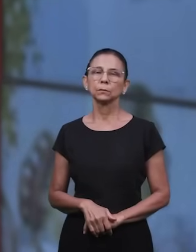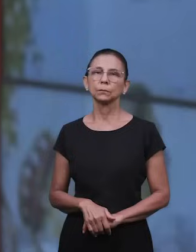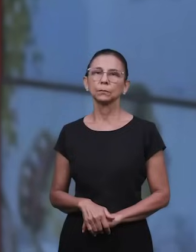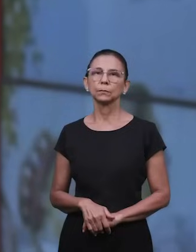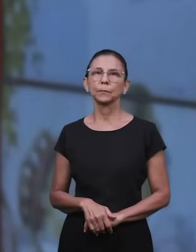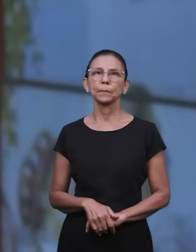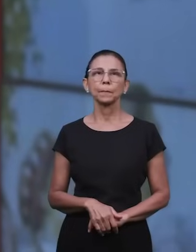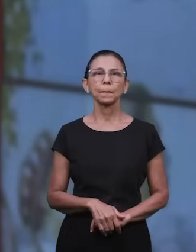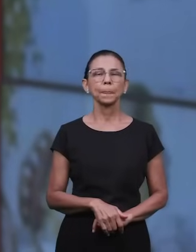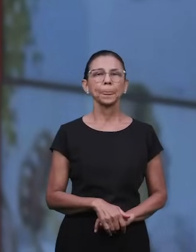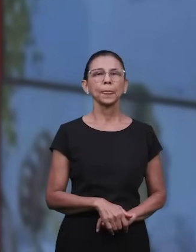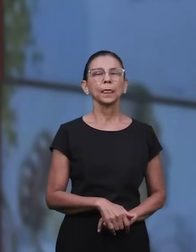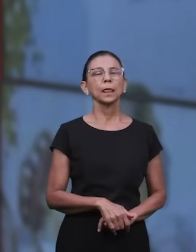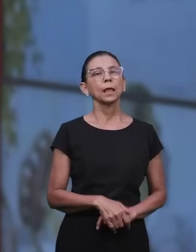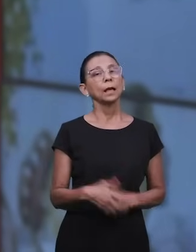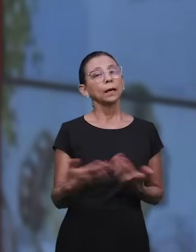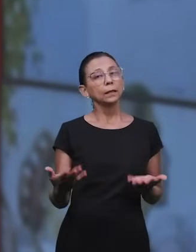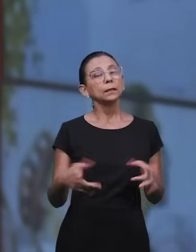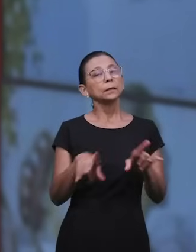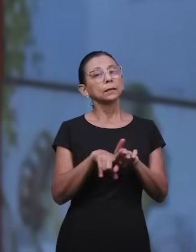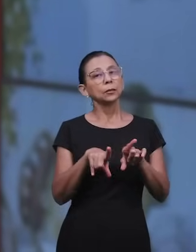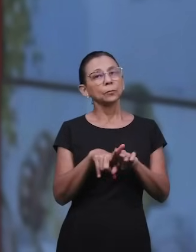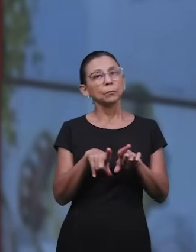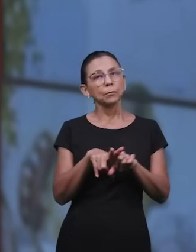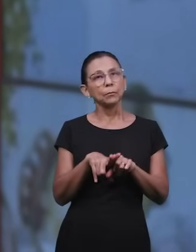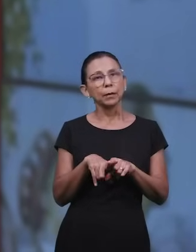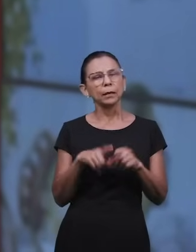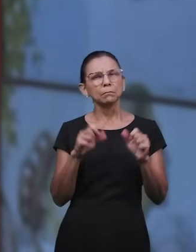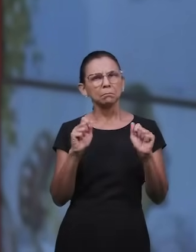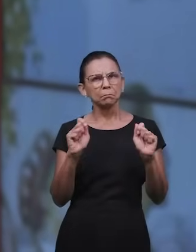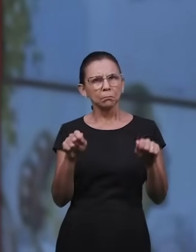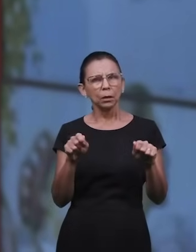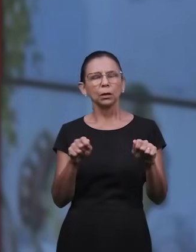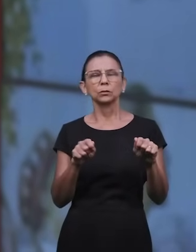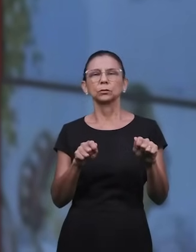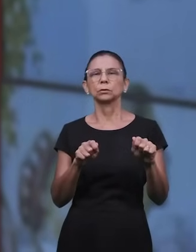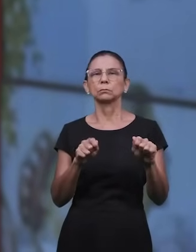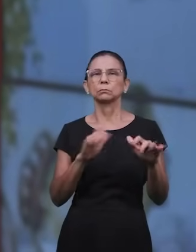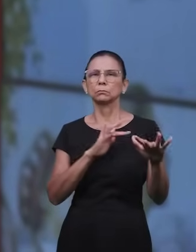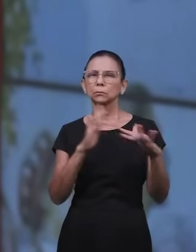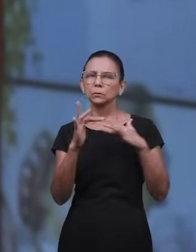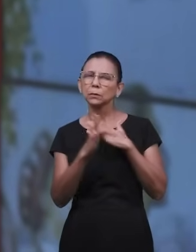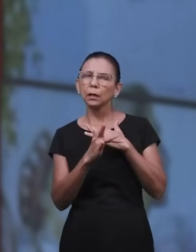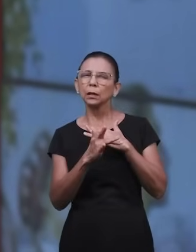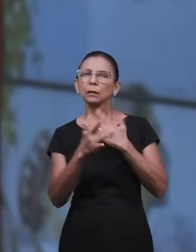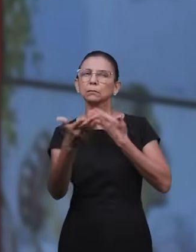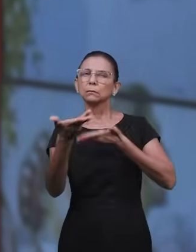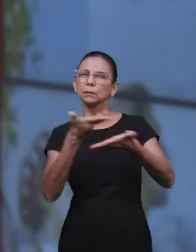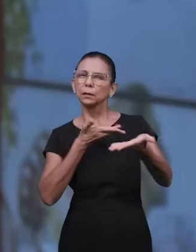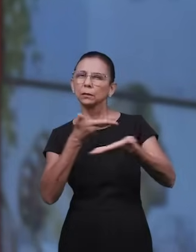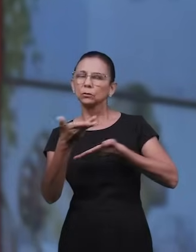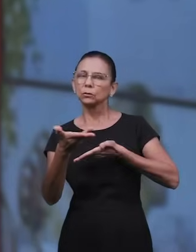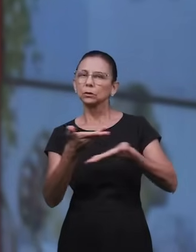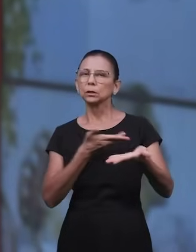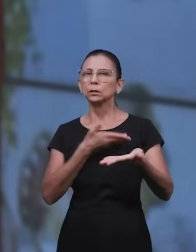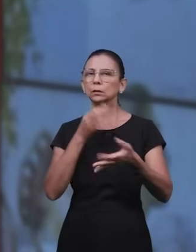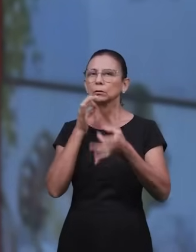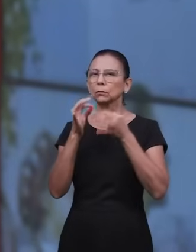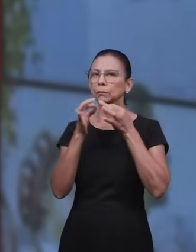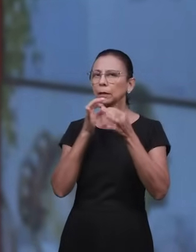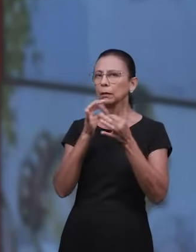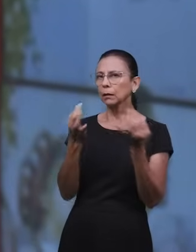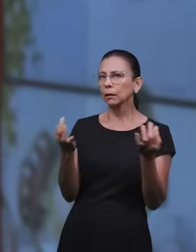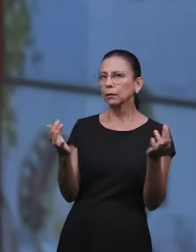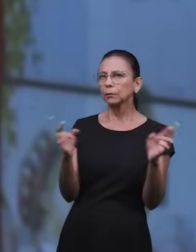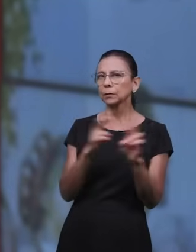até mesmo nas mídias sociais, né, comentando a respeito deste programa, enviando até mesmo a sua